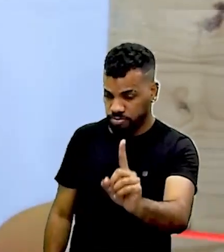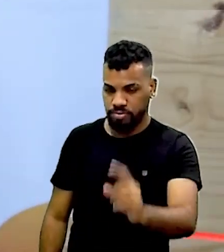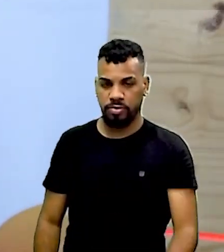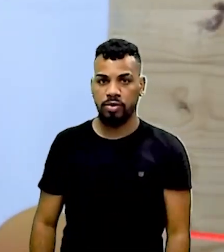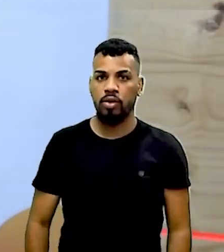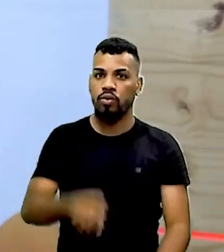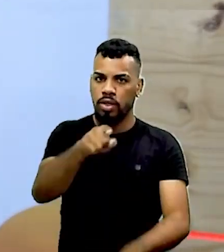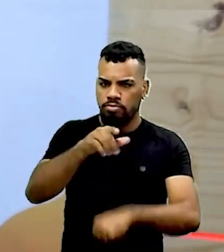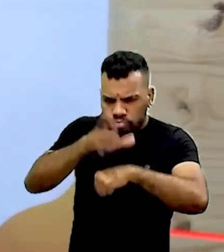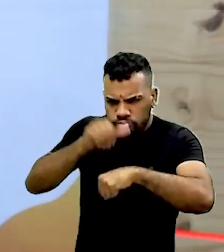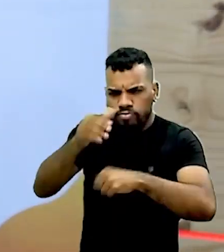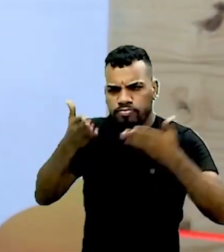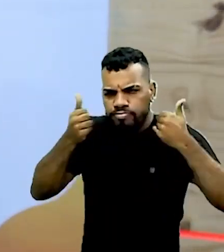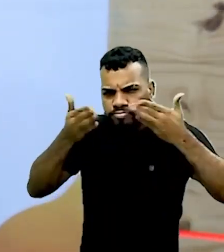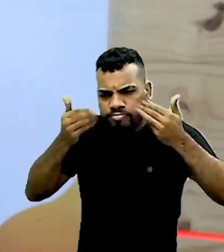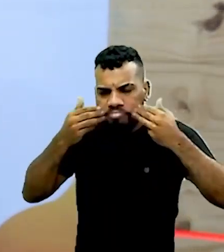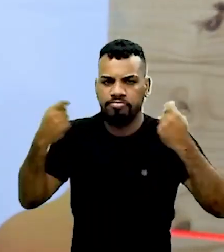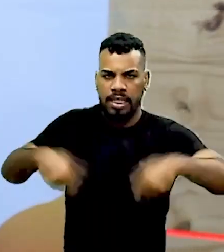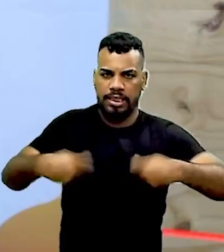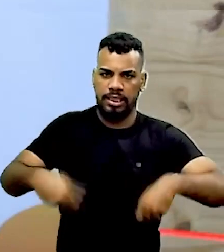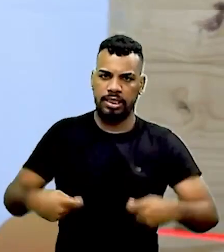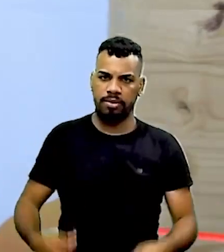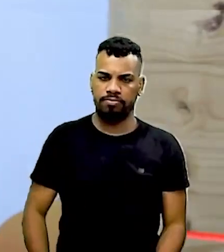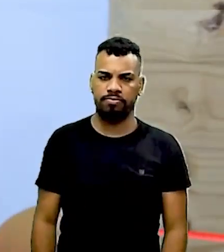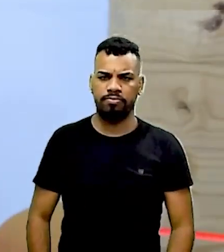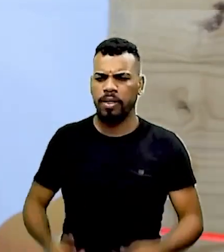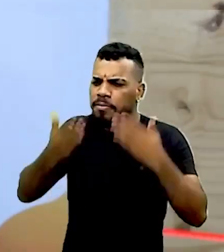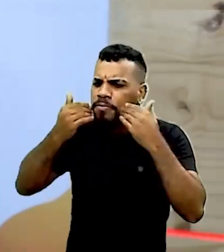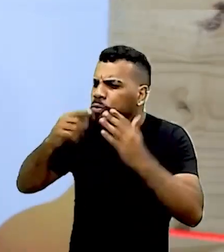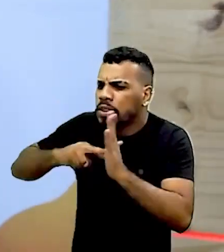busque conhecimento. O que eu quero dizer com isso? Estude.